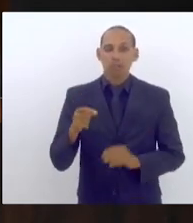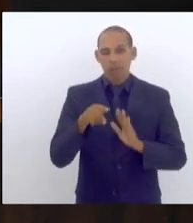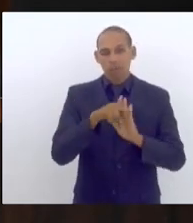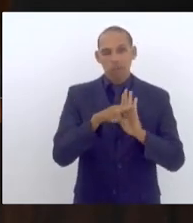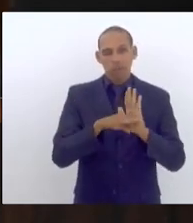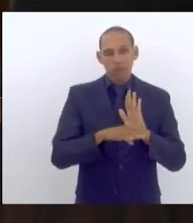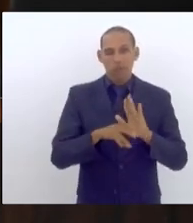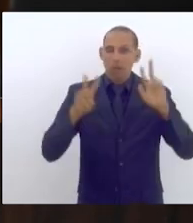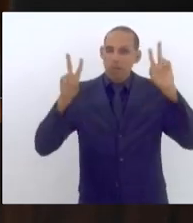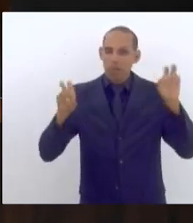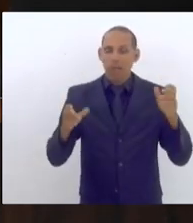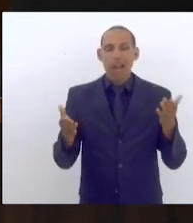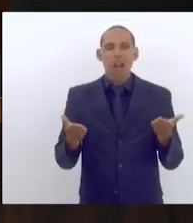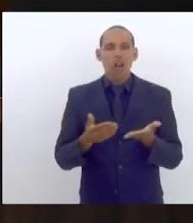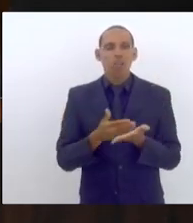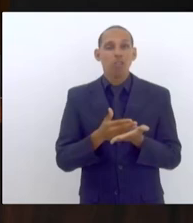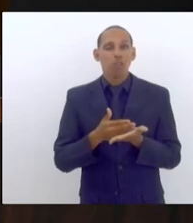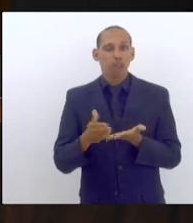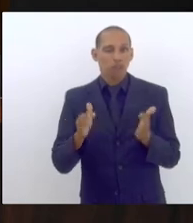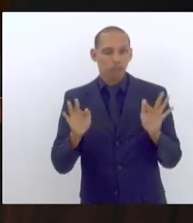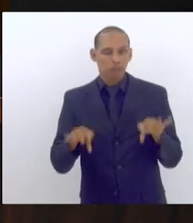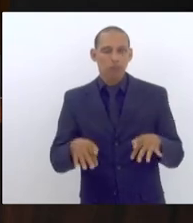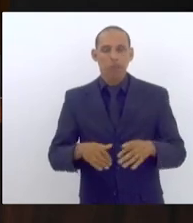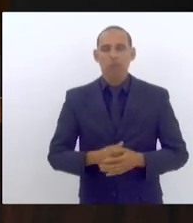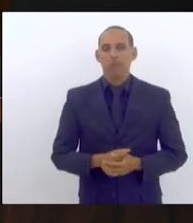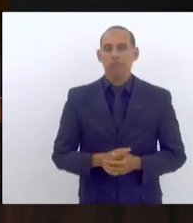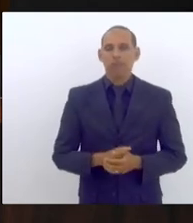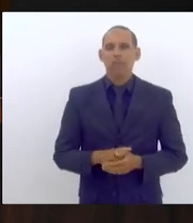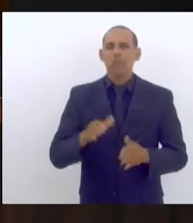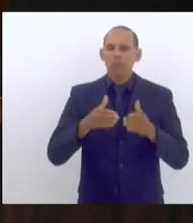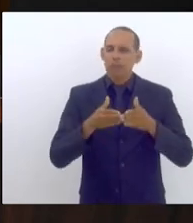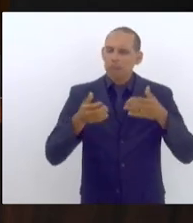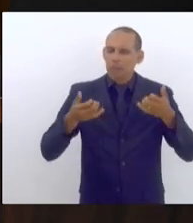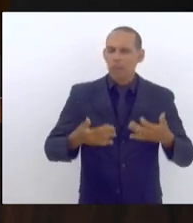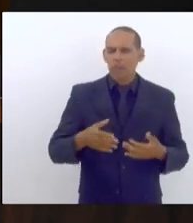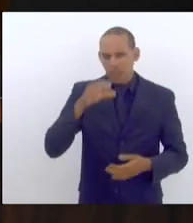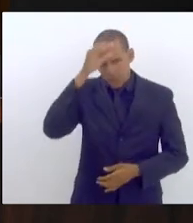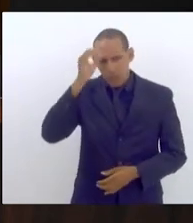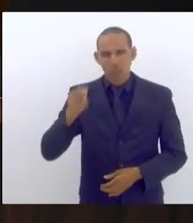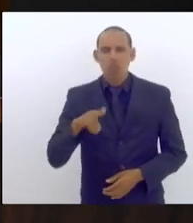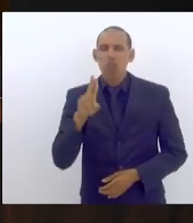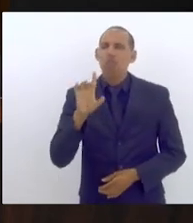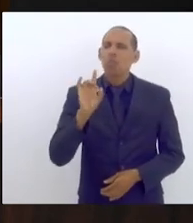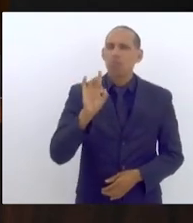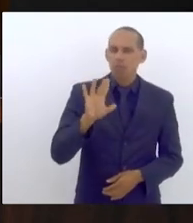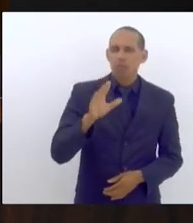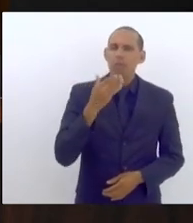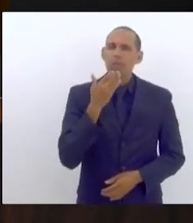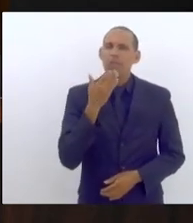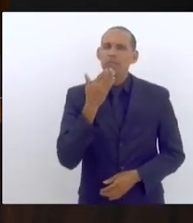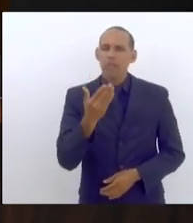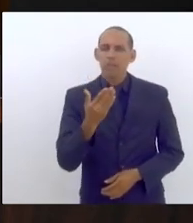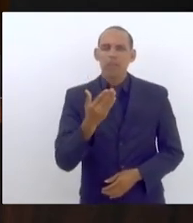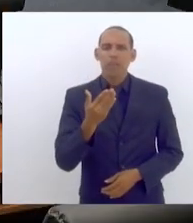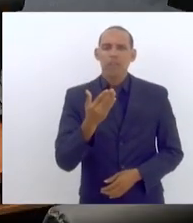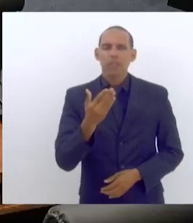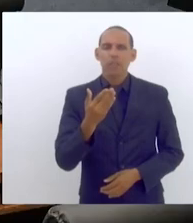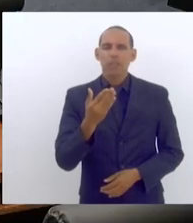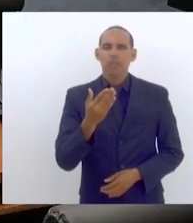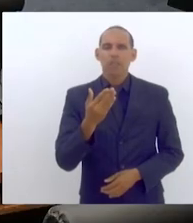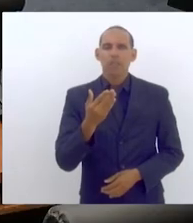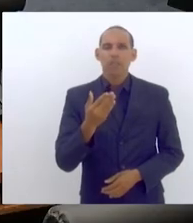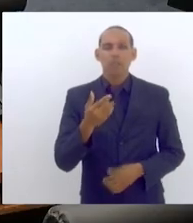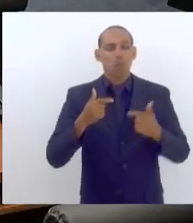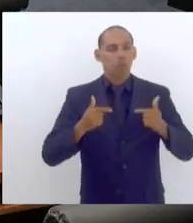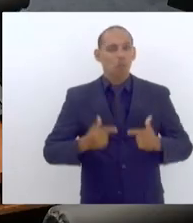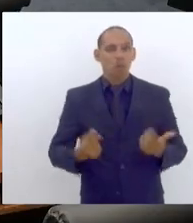dia, passa-se ao expediente final. Questão de ordem, tia Ju. Gostaria só de solicitar consignação da